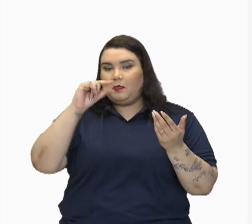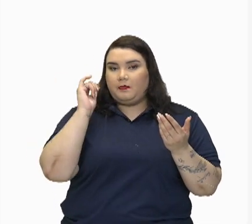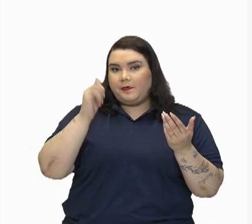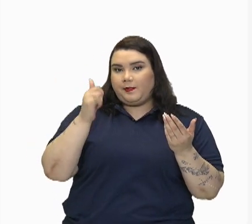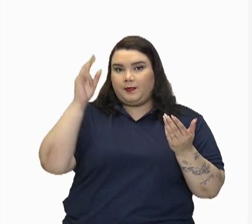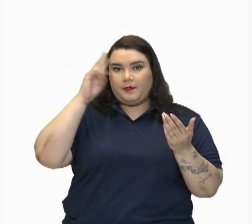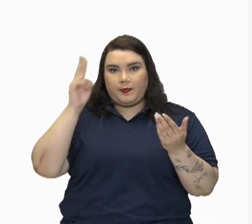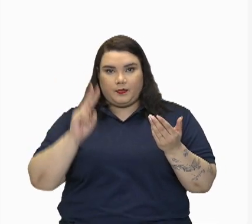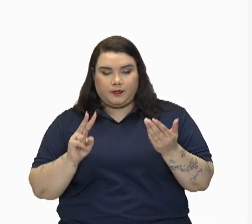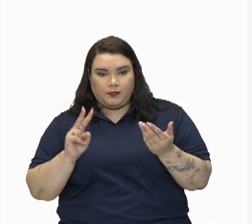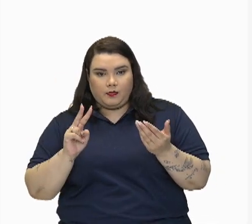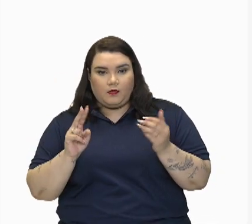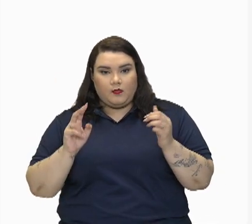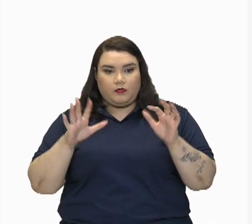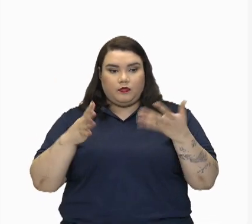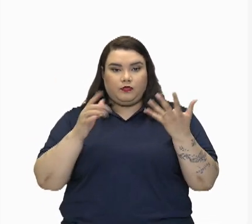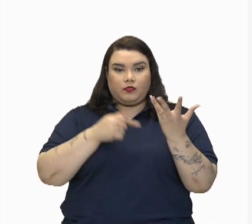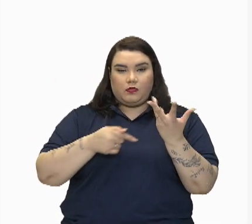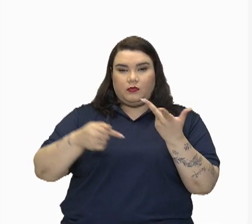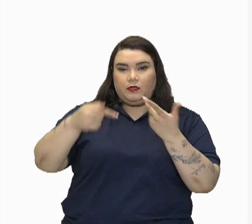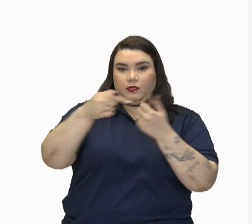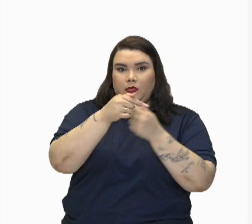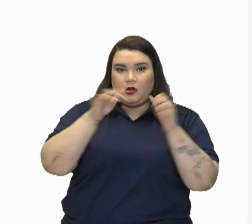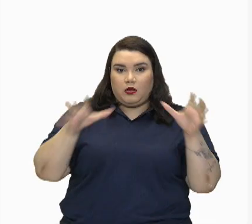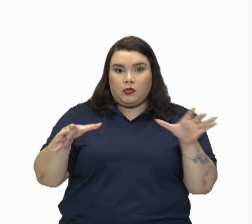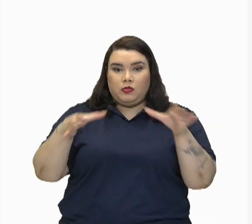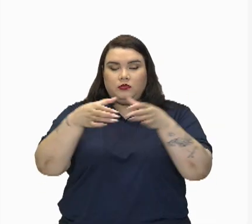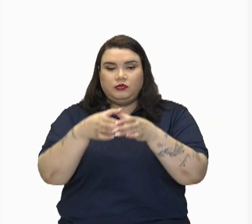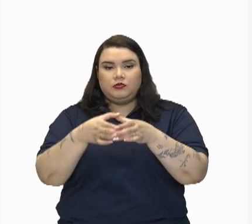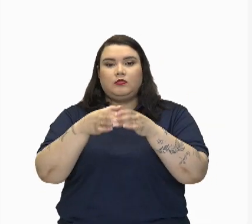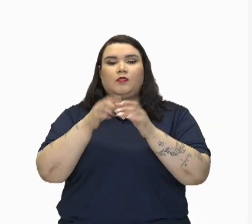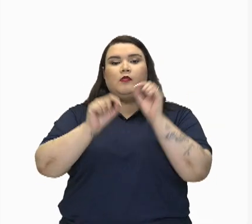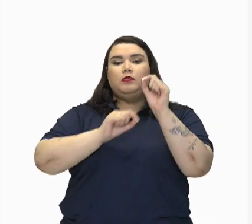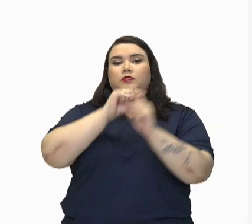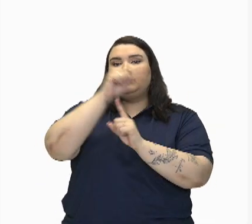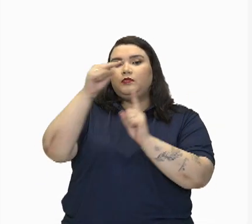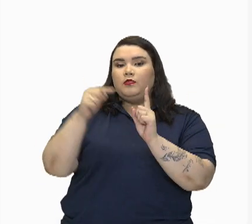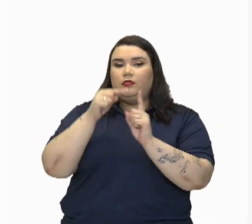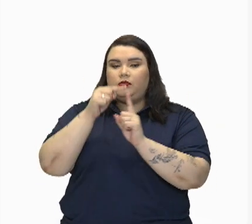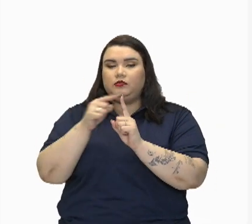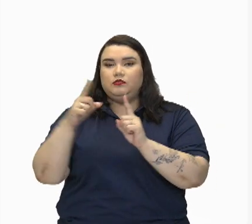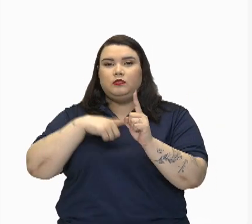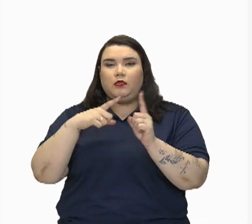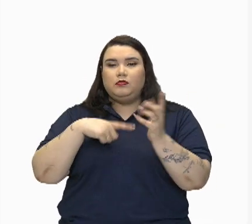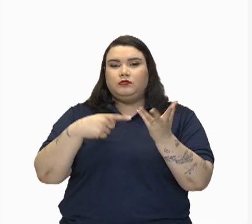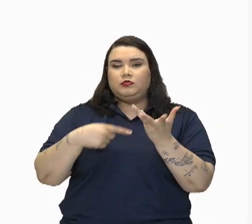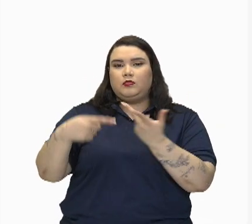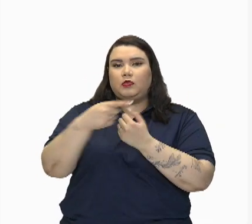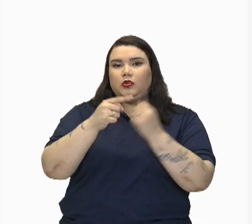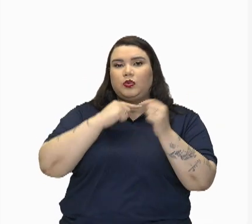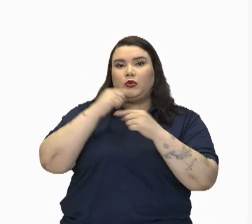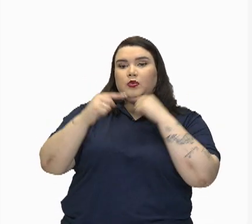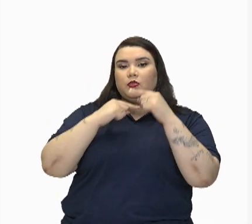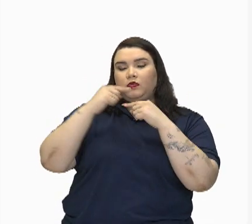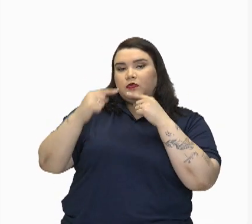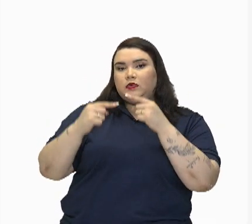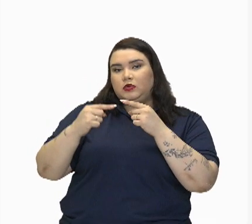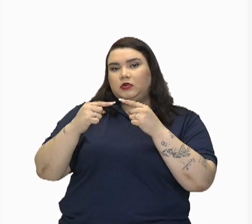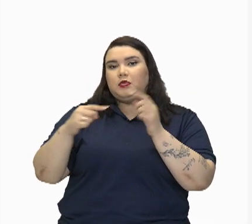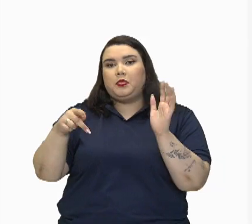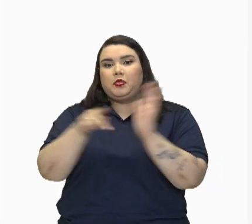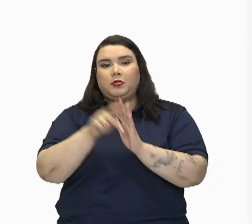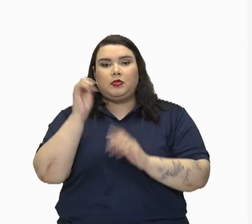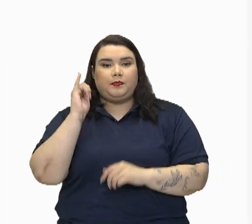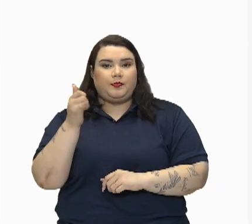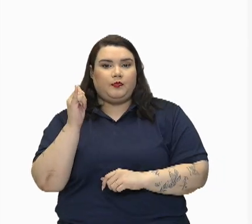né? Juntos, esses elementos procuram responder às seguintes perguntas dentro da